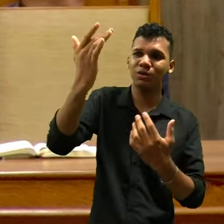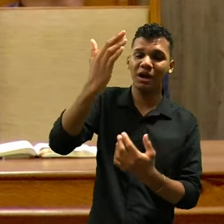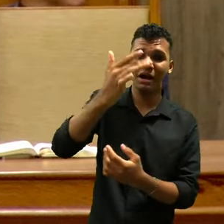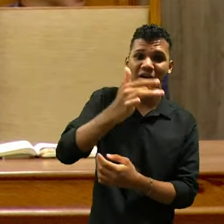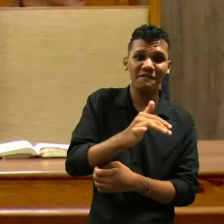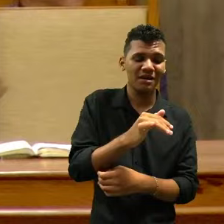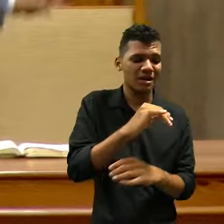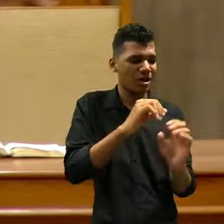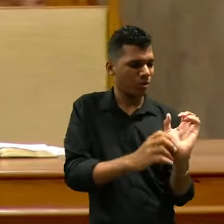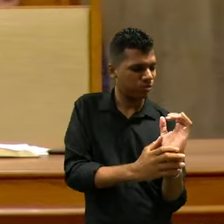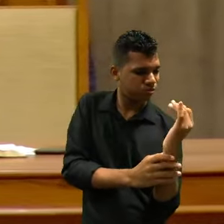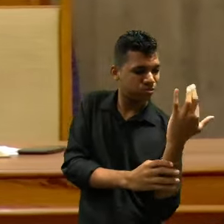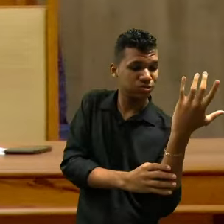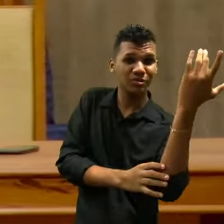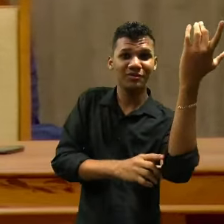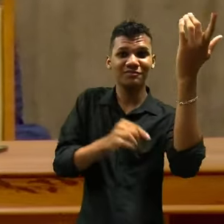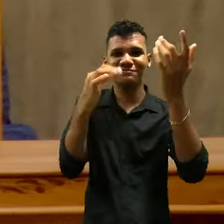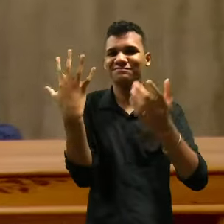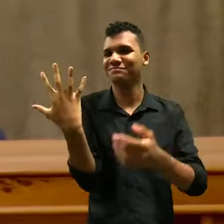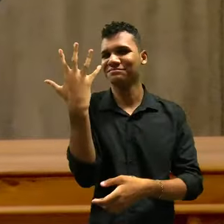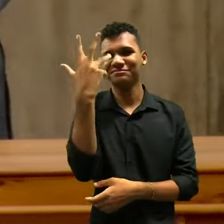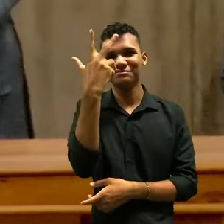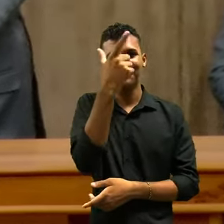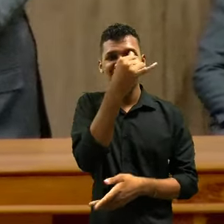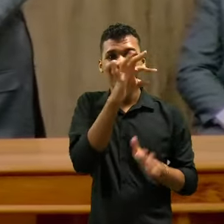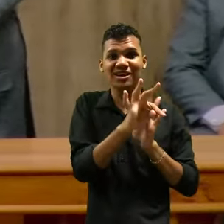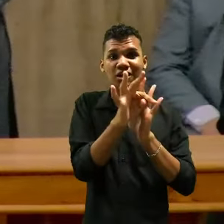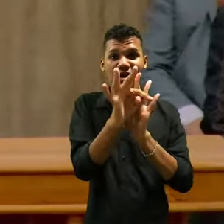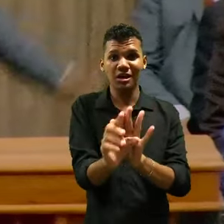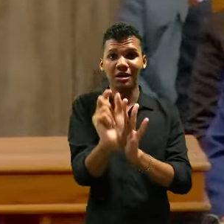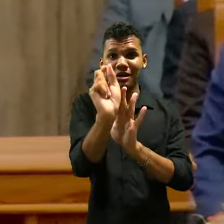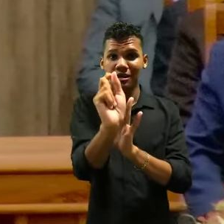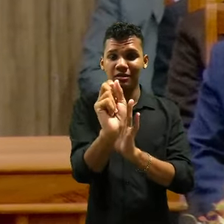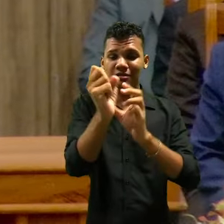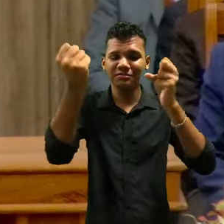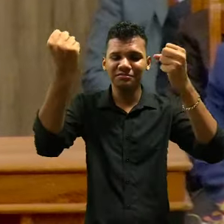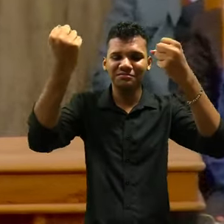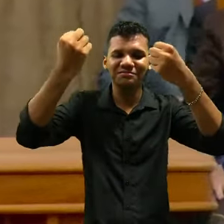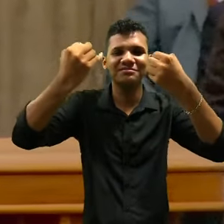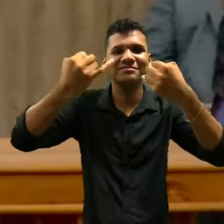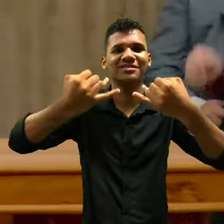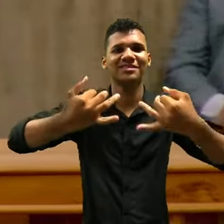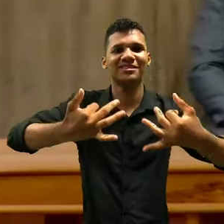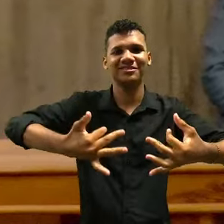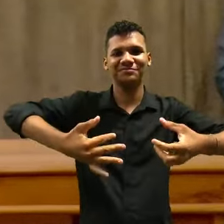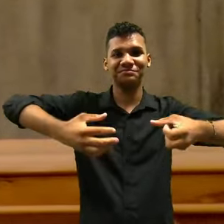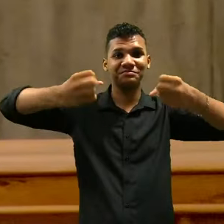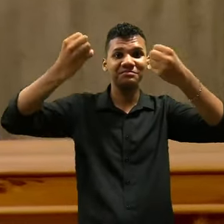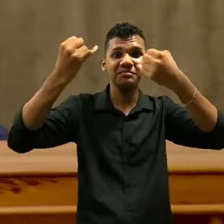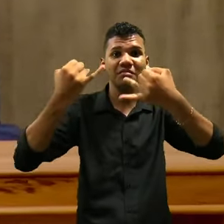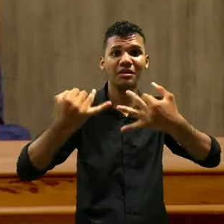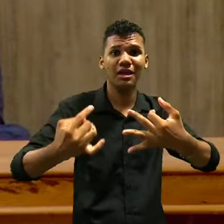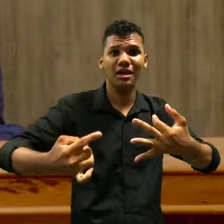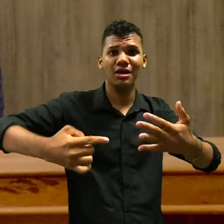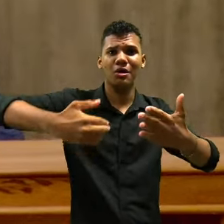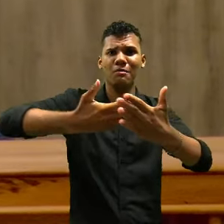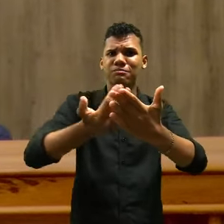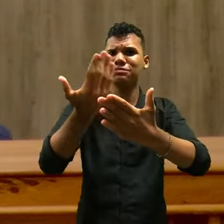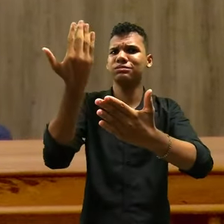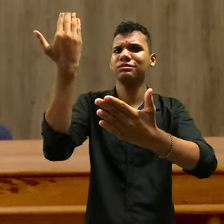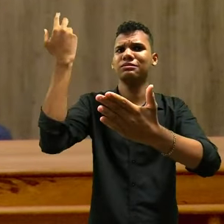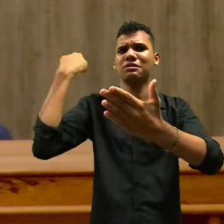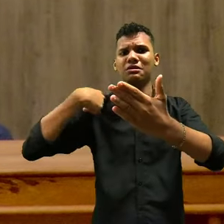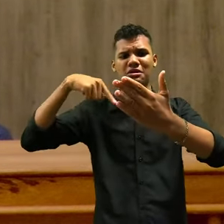eita vai ser tão lindo o testemunho diga igre eu